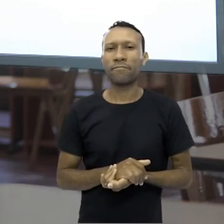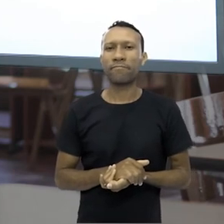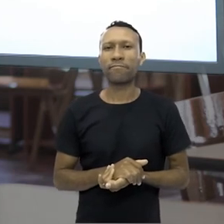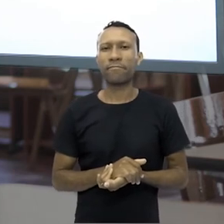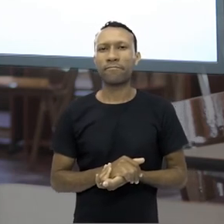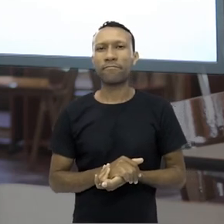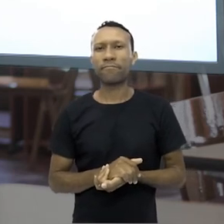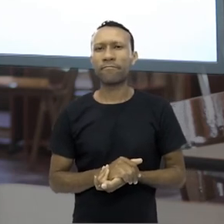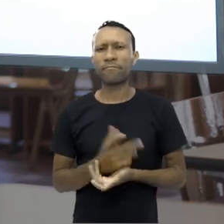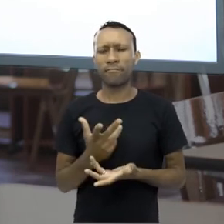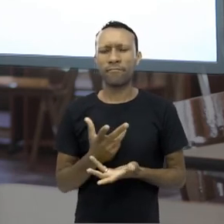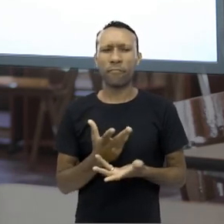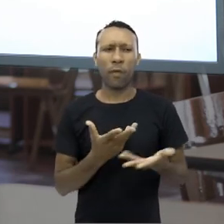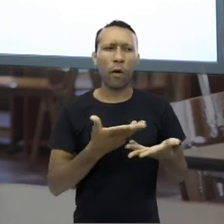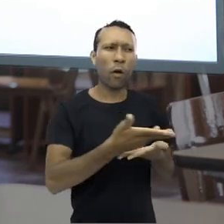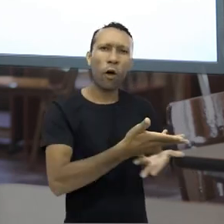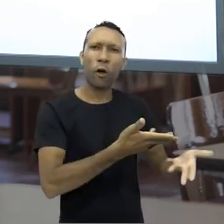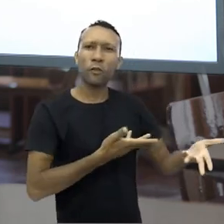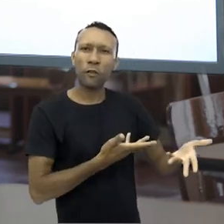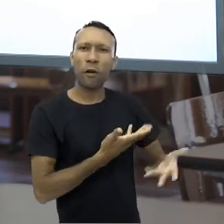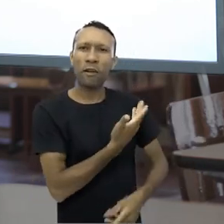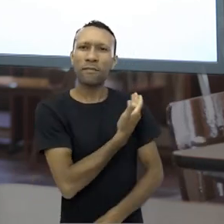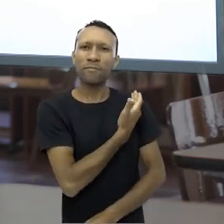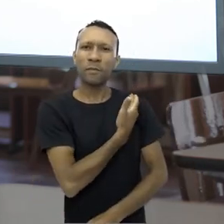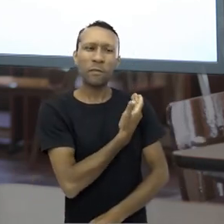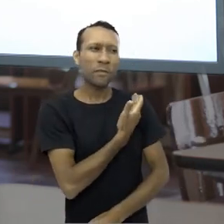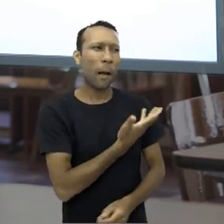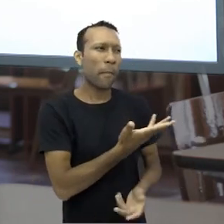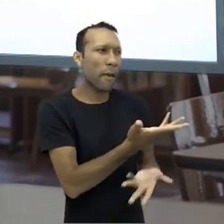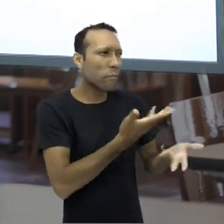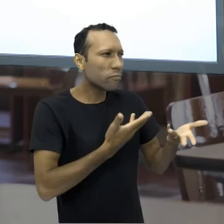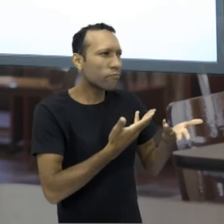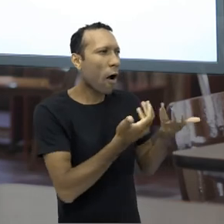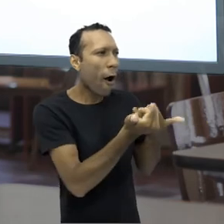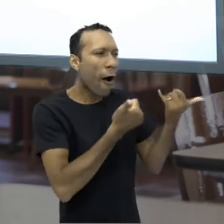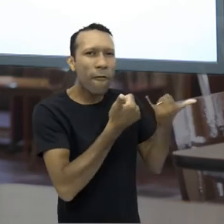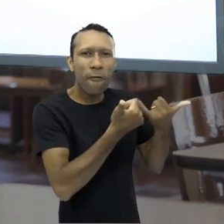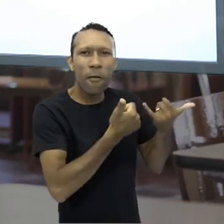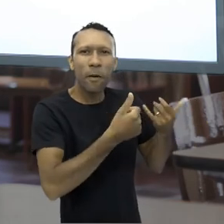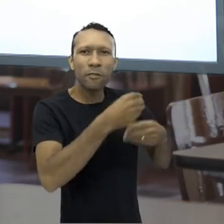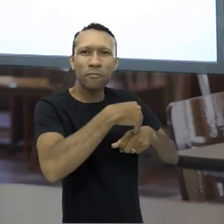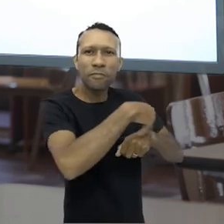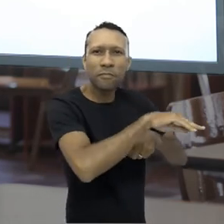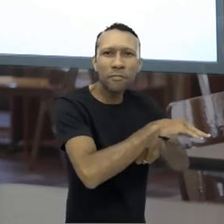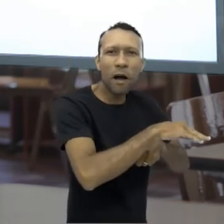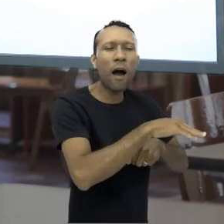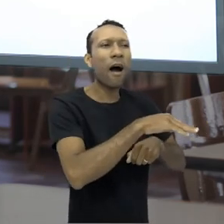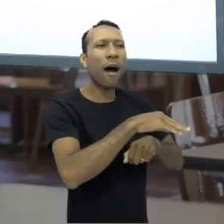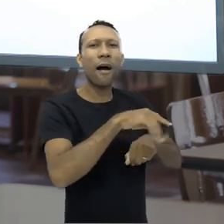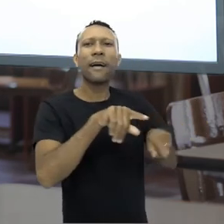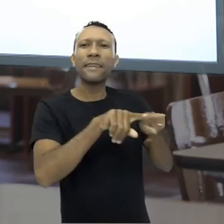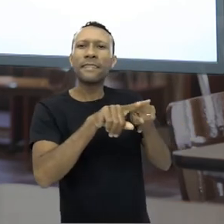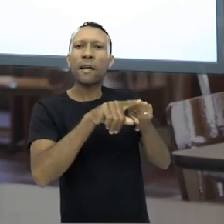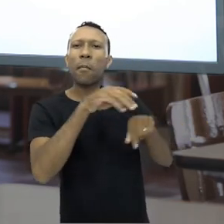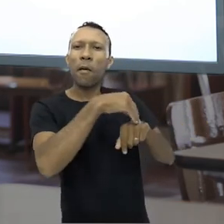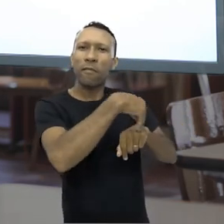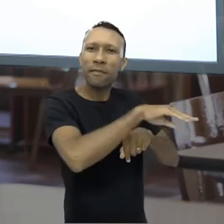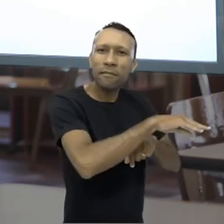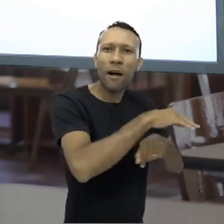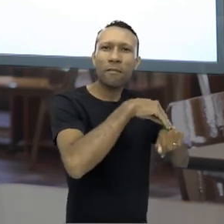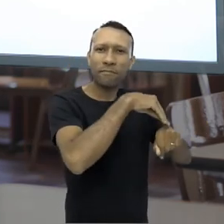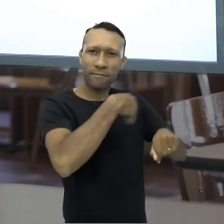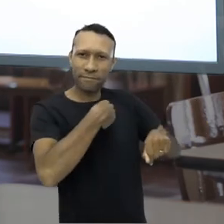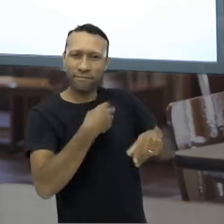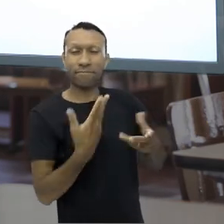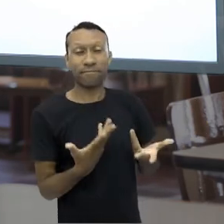ficar mais interessante, troca com seu colega. Pega as informações da casa dele e aí você tenta desenhar a casa dele com as informações que ele deu e ele